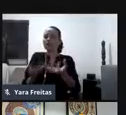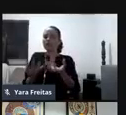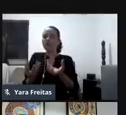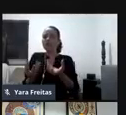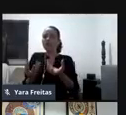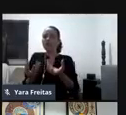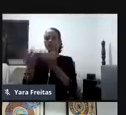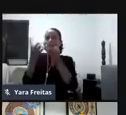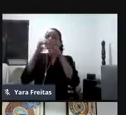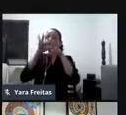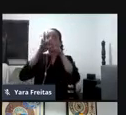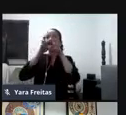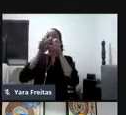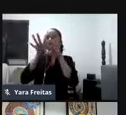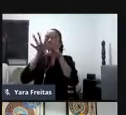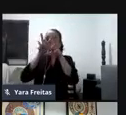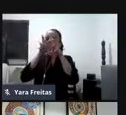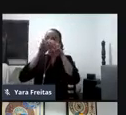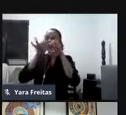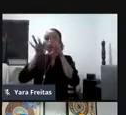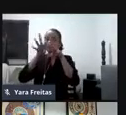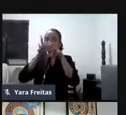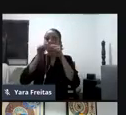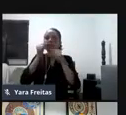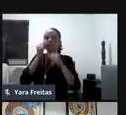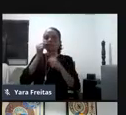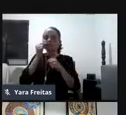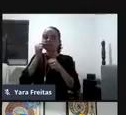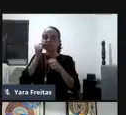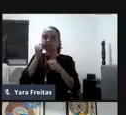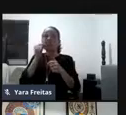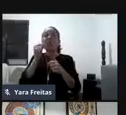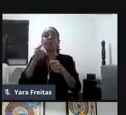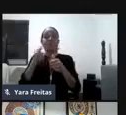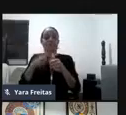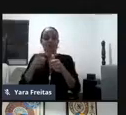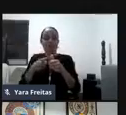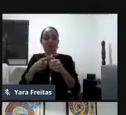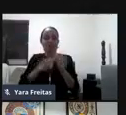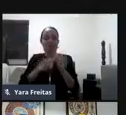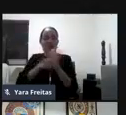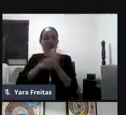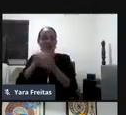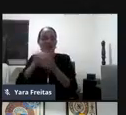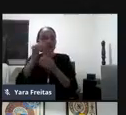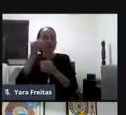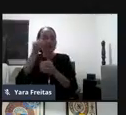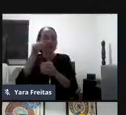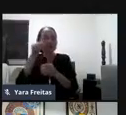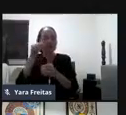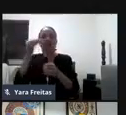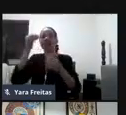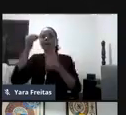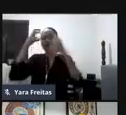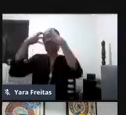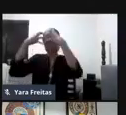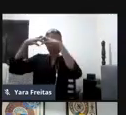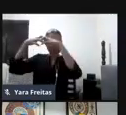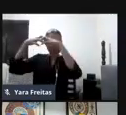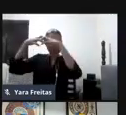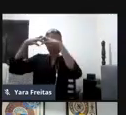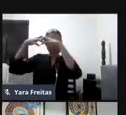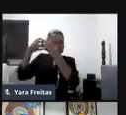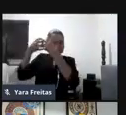desses ratinhos dano cerebral, né? E isso, a longo prazo, leva